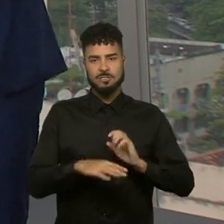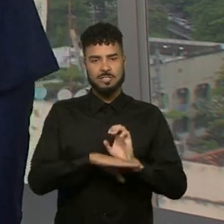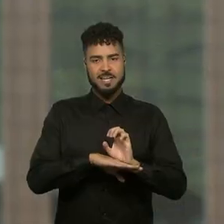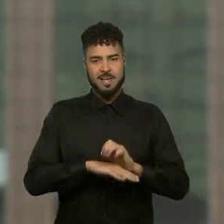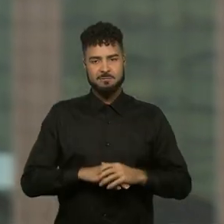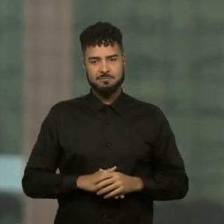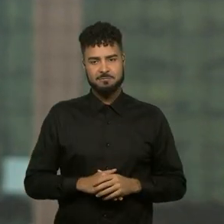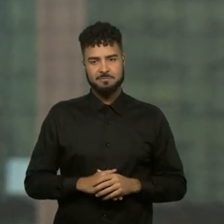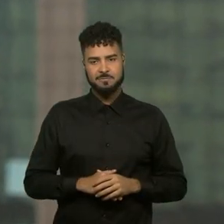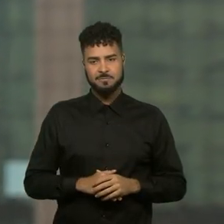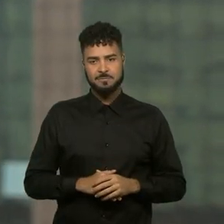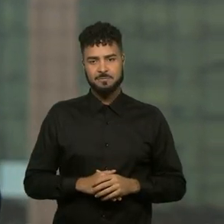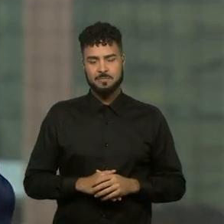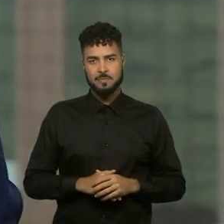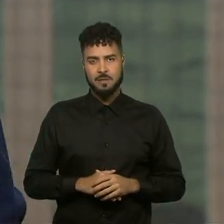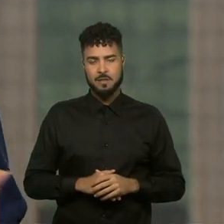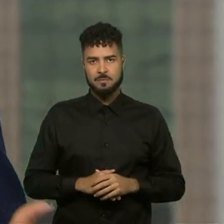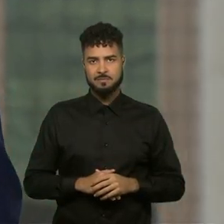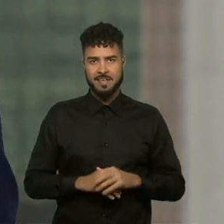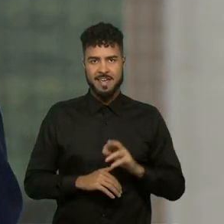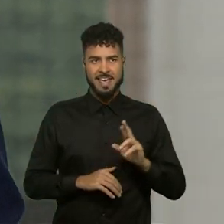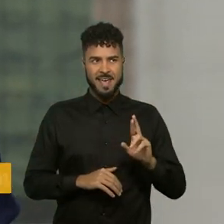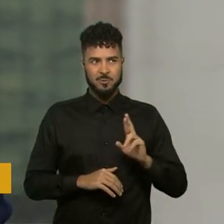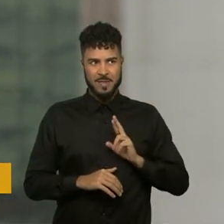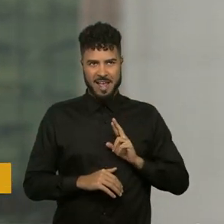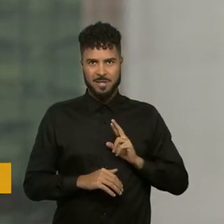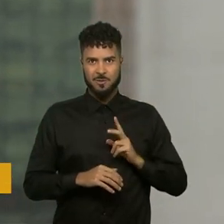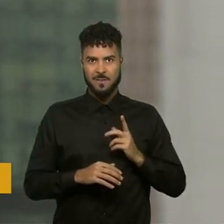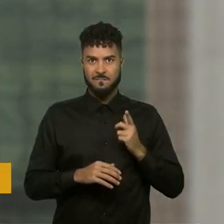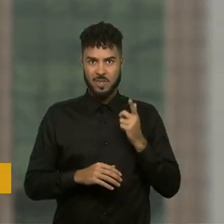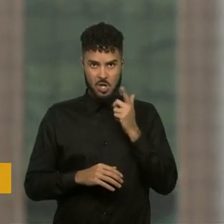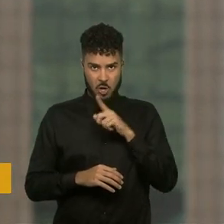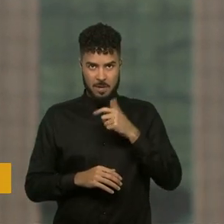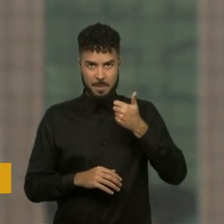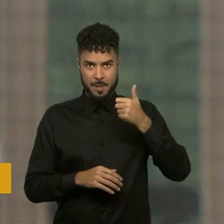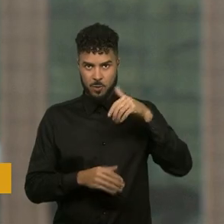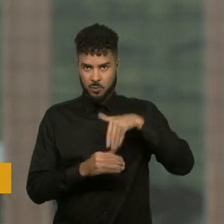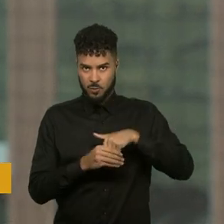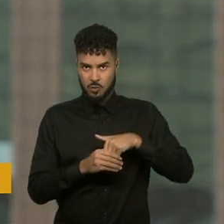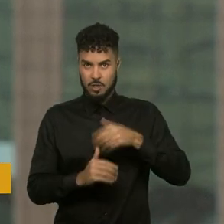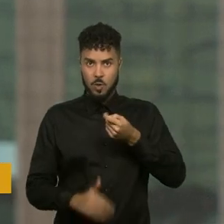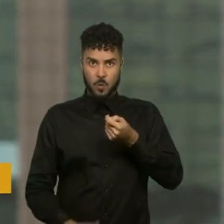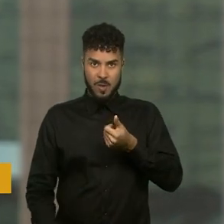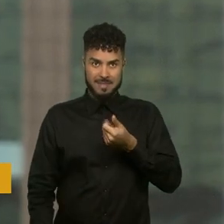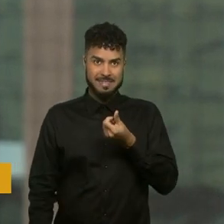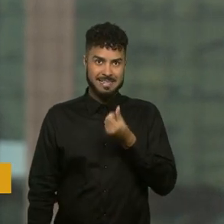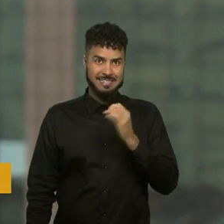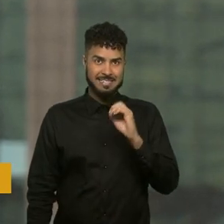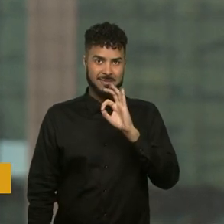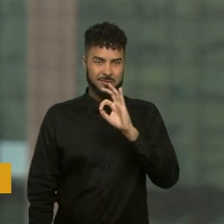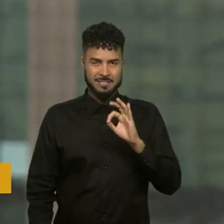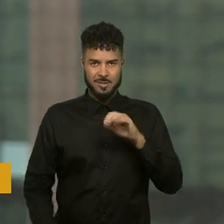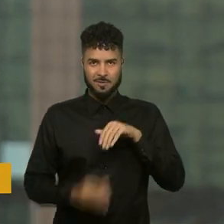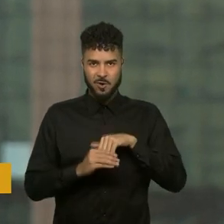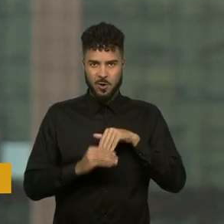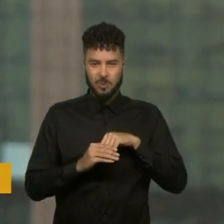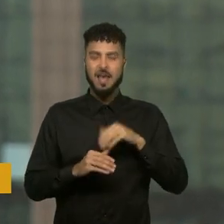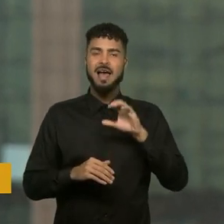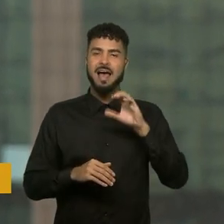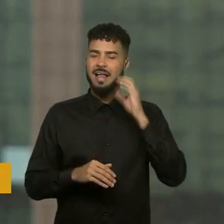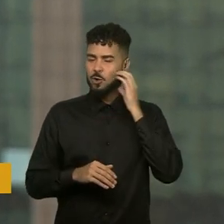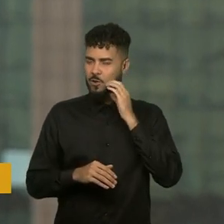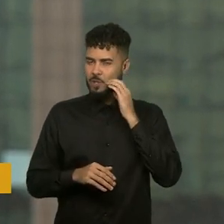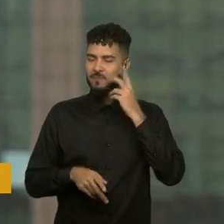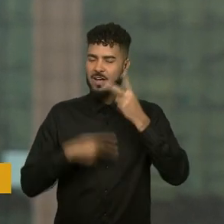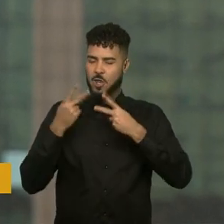e pouco depois do resultado que revelou a vitória em primeiro turno com quase 60% dos votos válidos Cláudio Castro falou